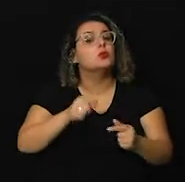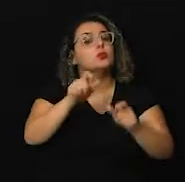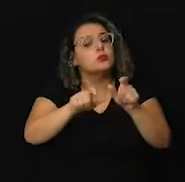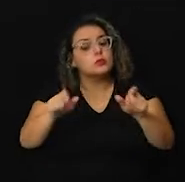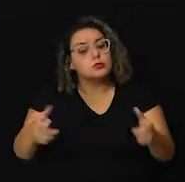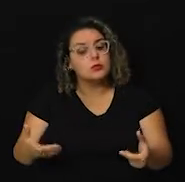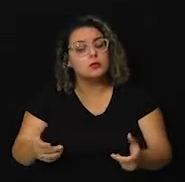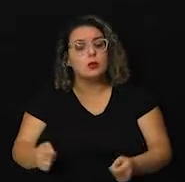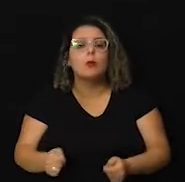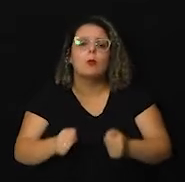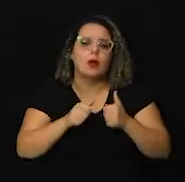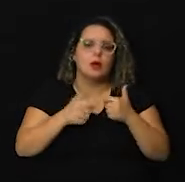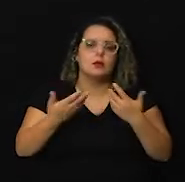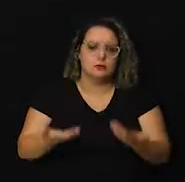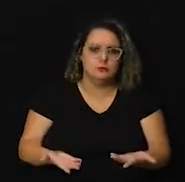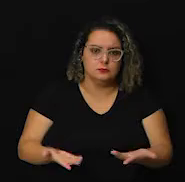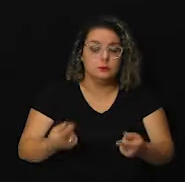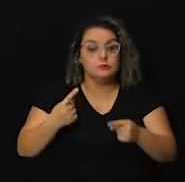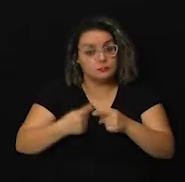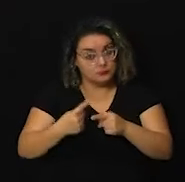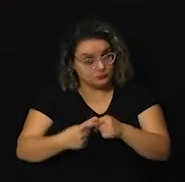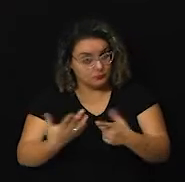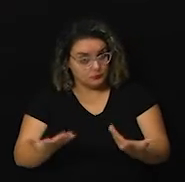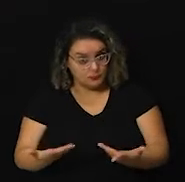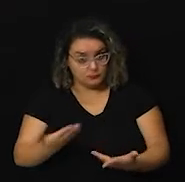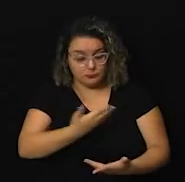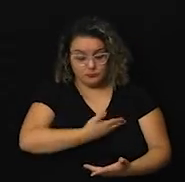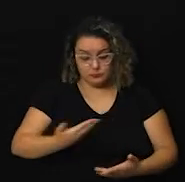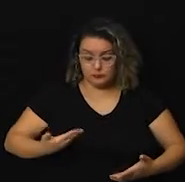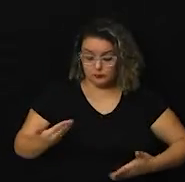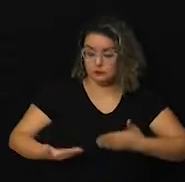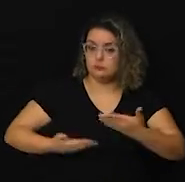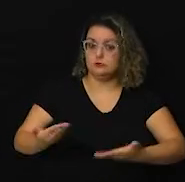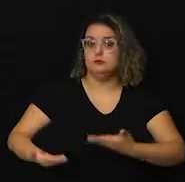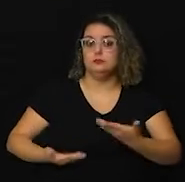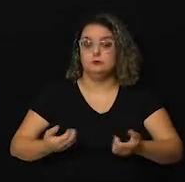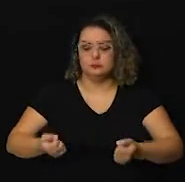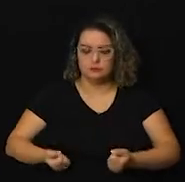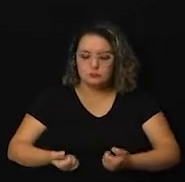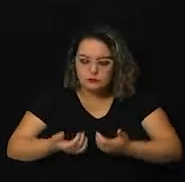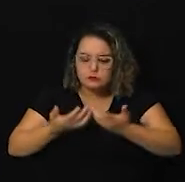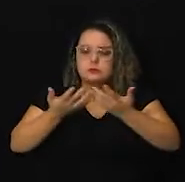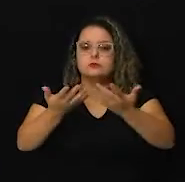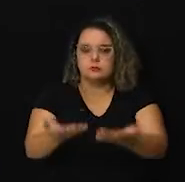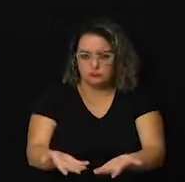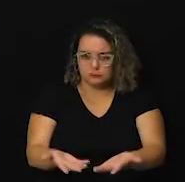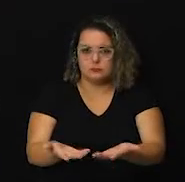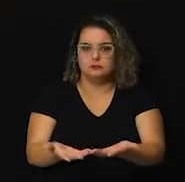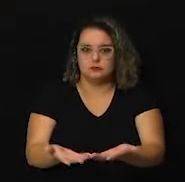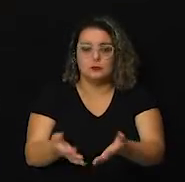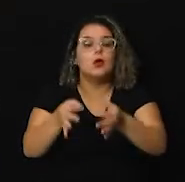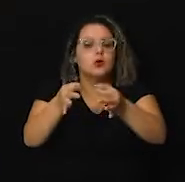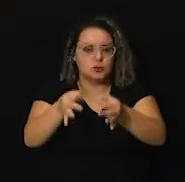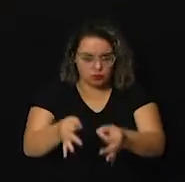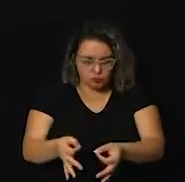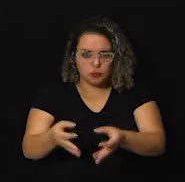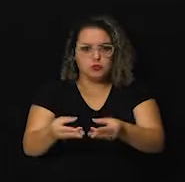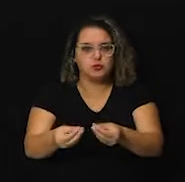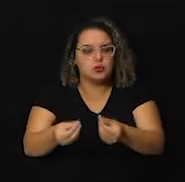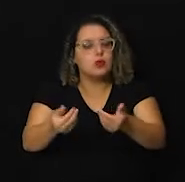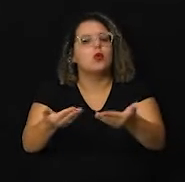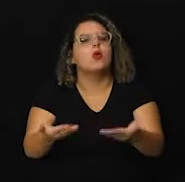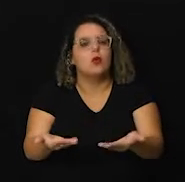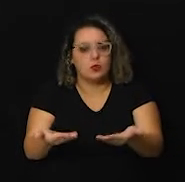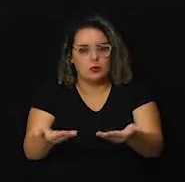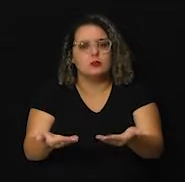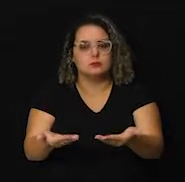toda a população seja beneficiada, porque serviço público servido e prestado de